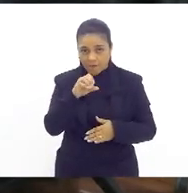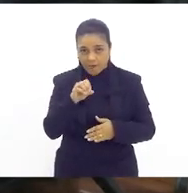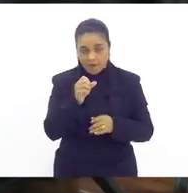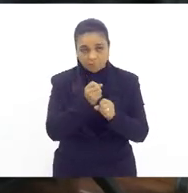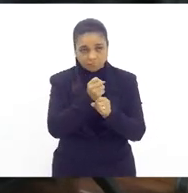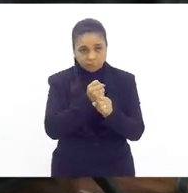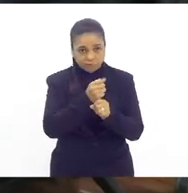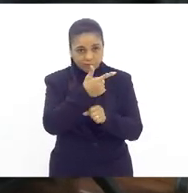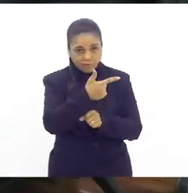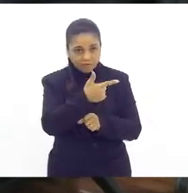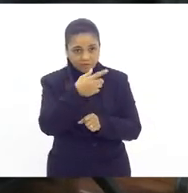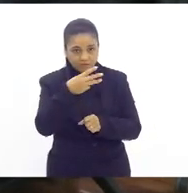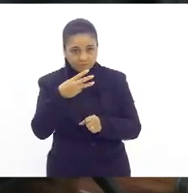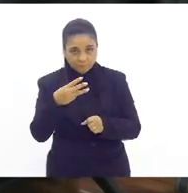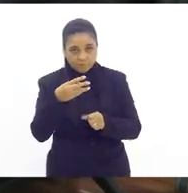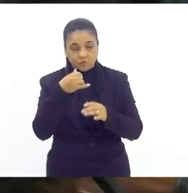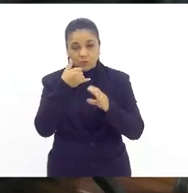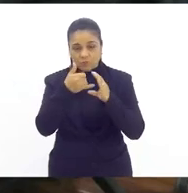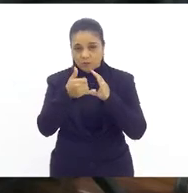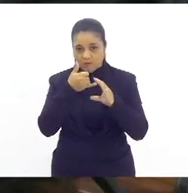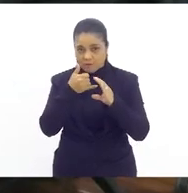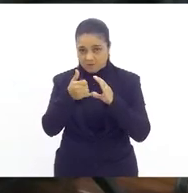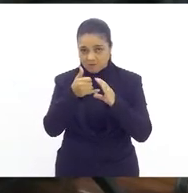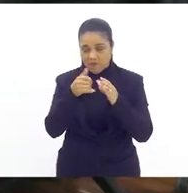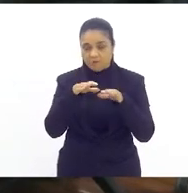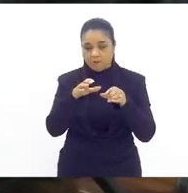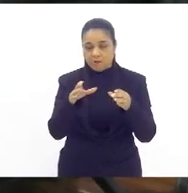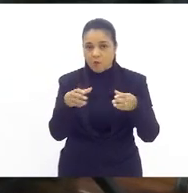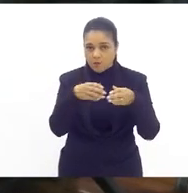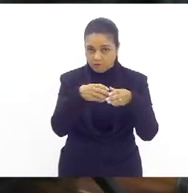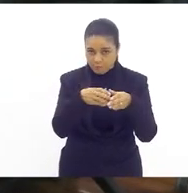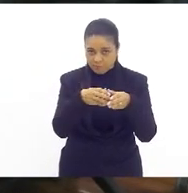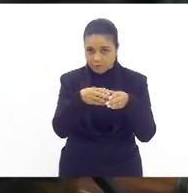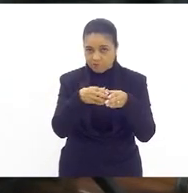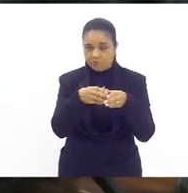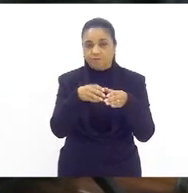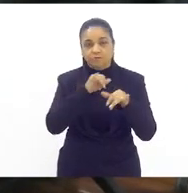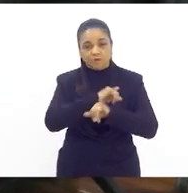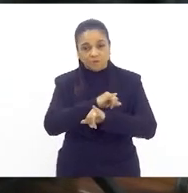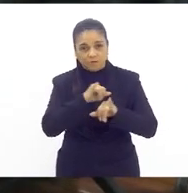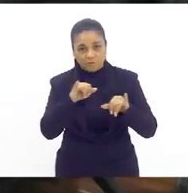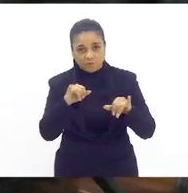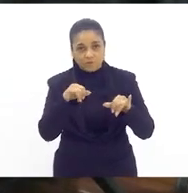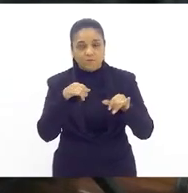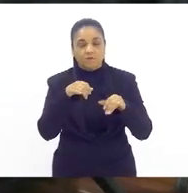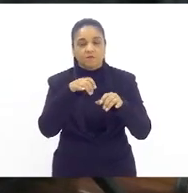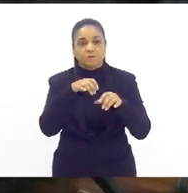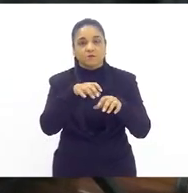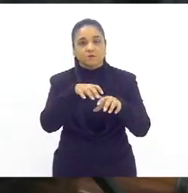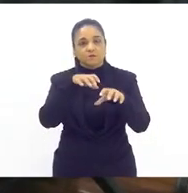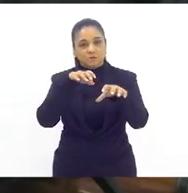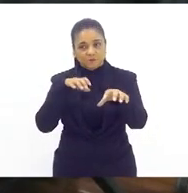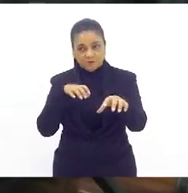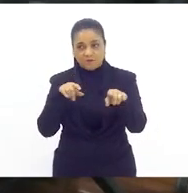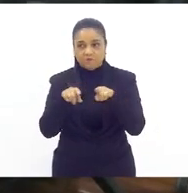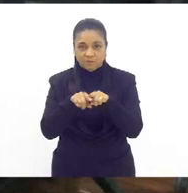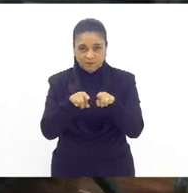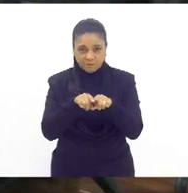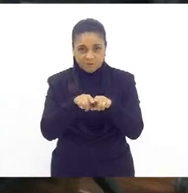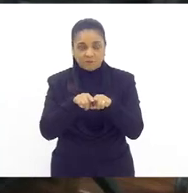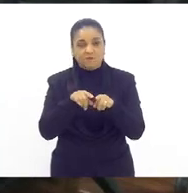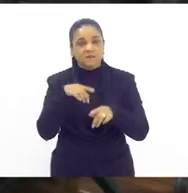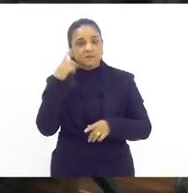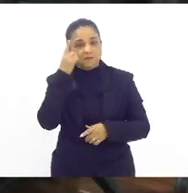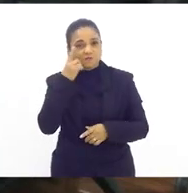disponibilizado no grupo do WhatsApp da comissão essa audiência realizada em formato híbrido os senhores e senhores deputados